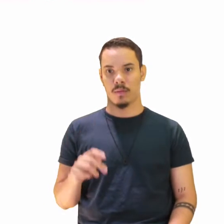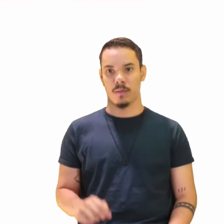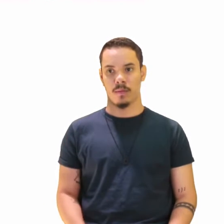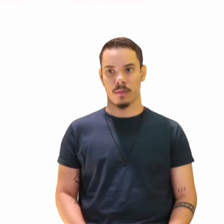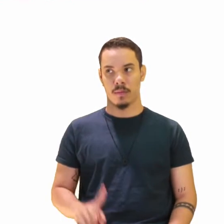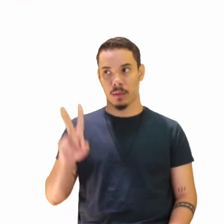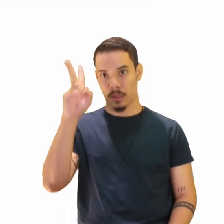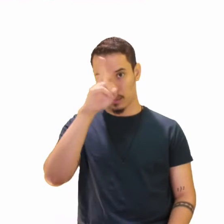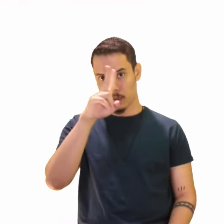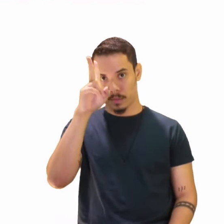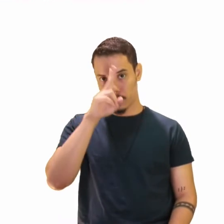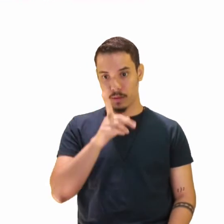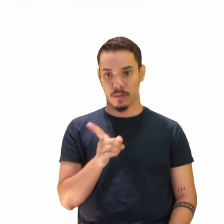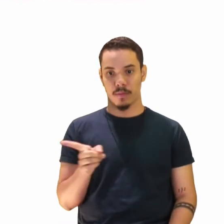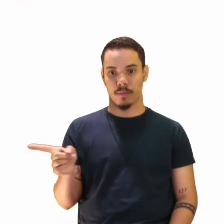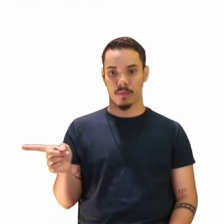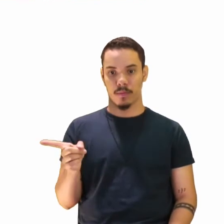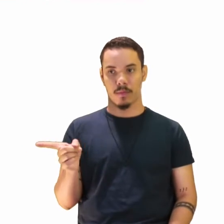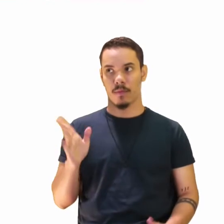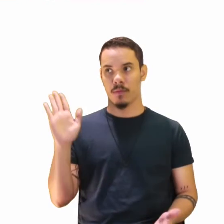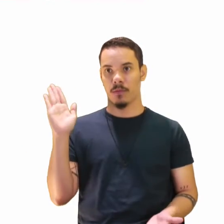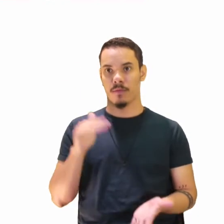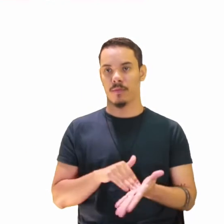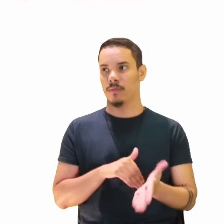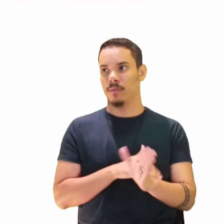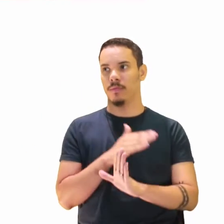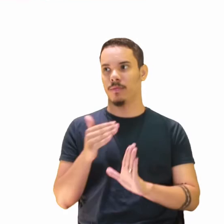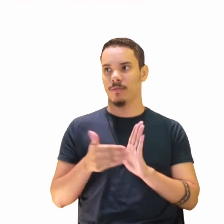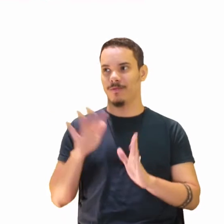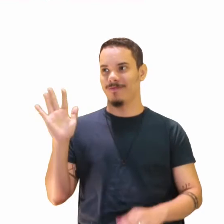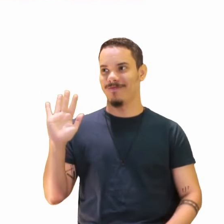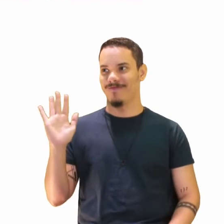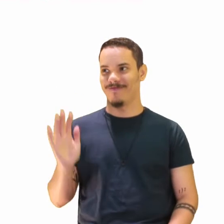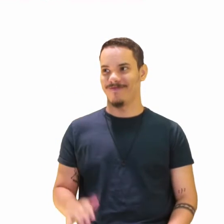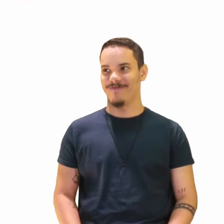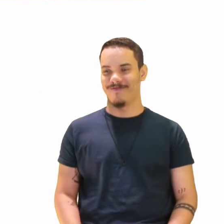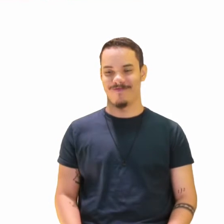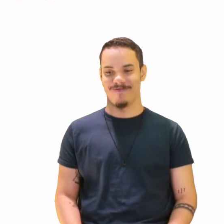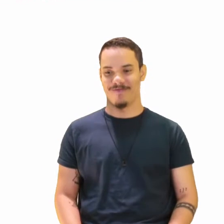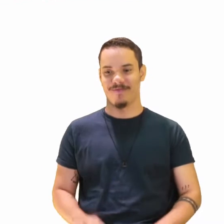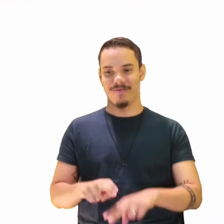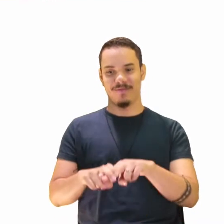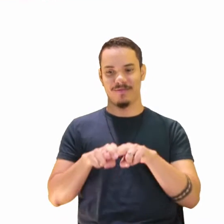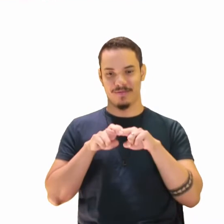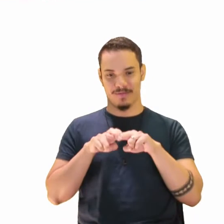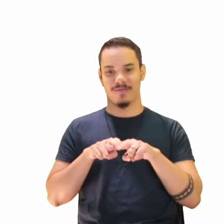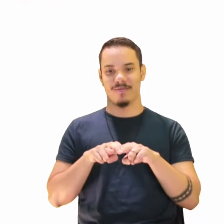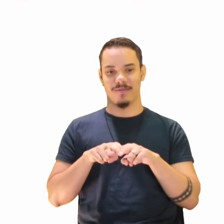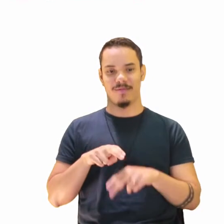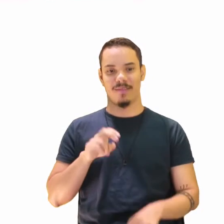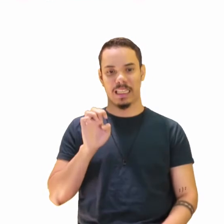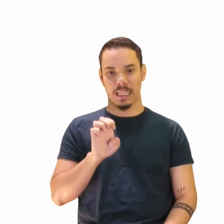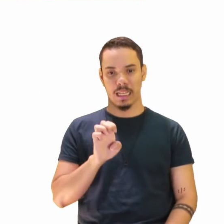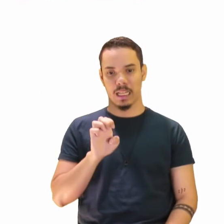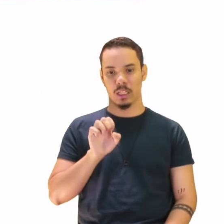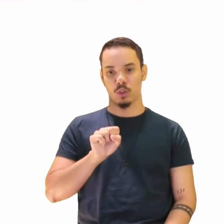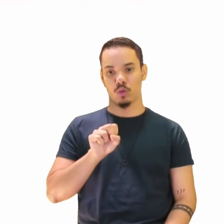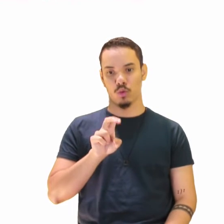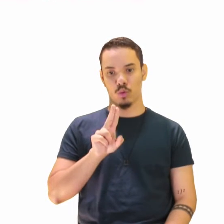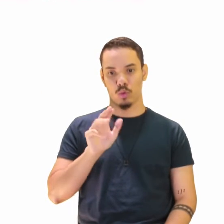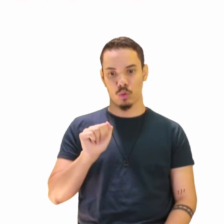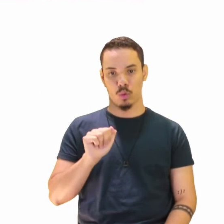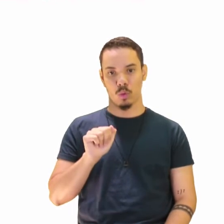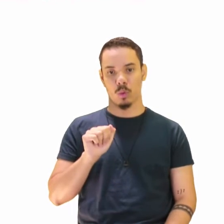Lembrando aqui, esse sua que está aqui embaixo, não é aqui sua de